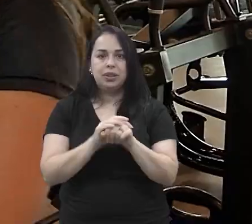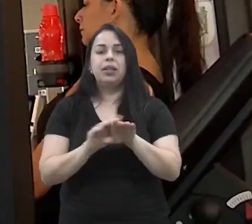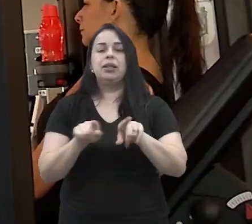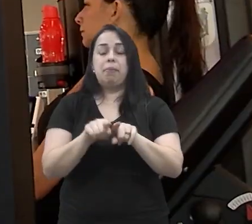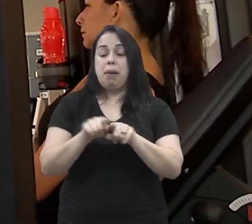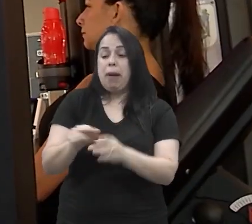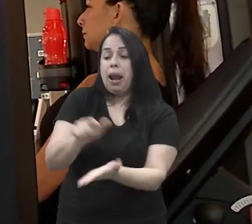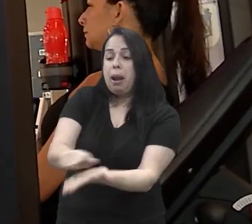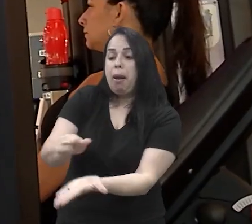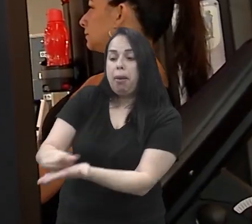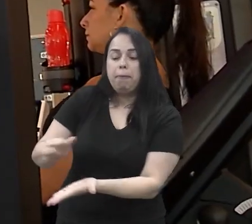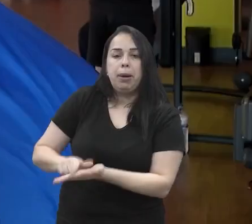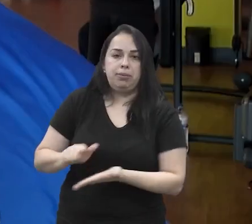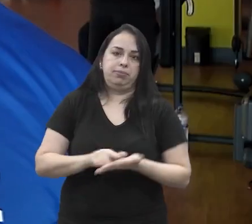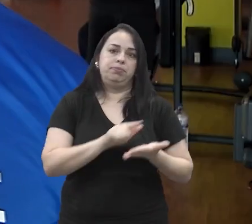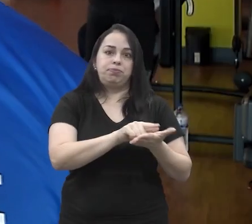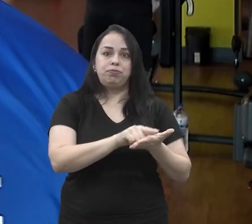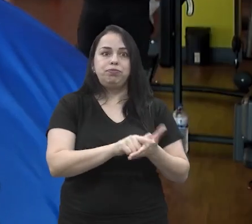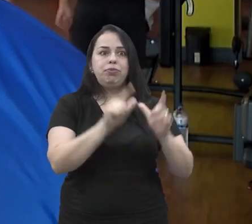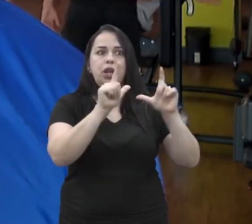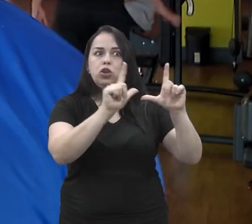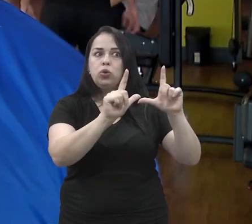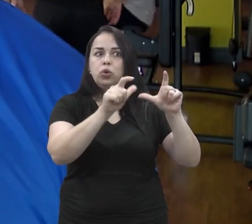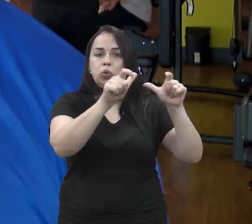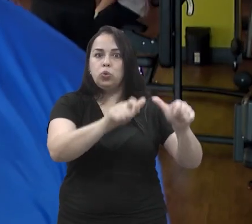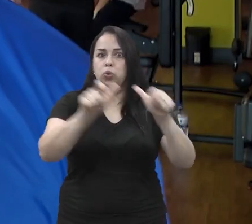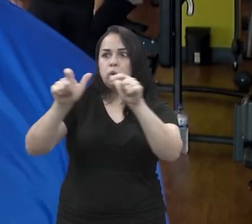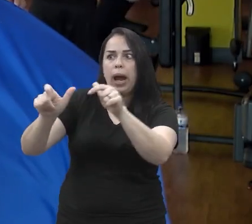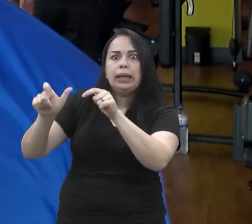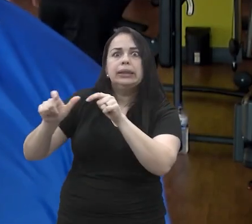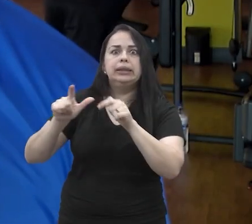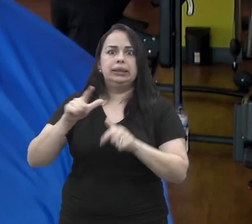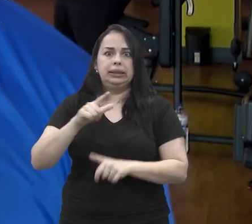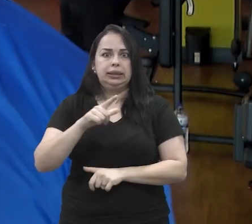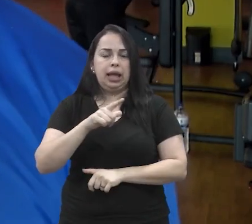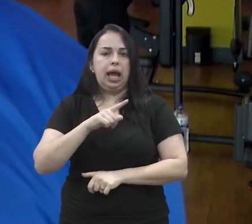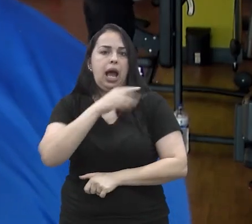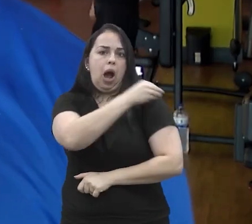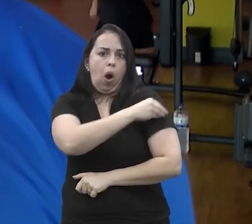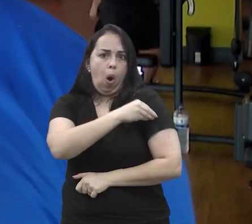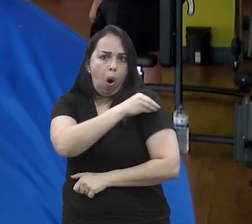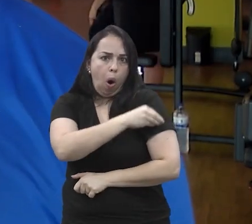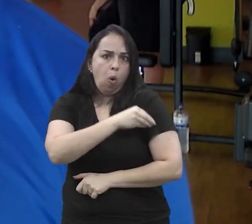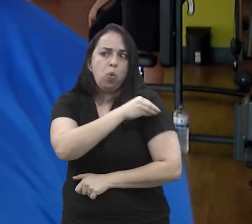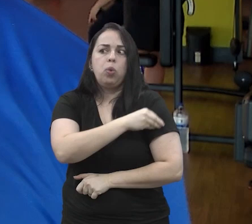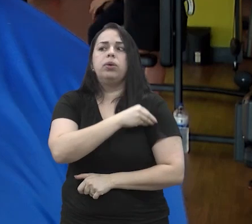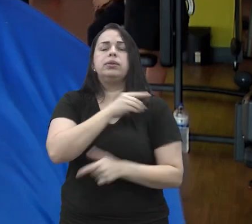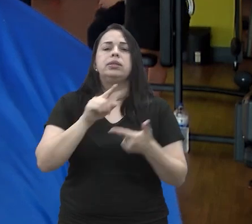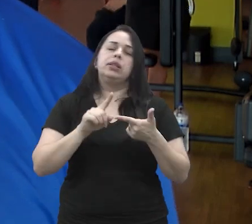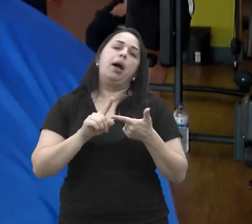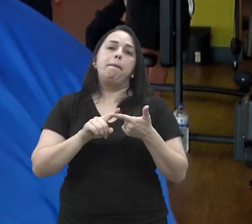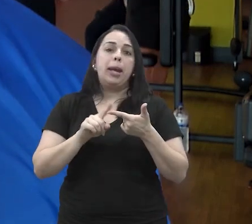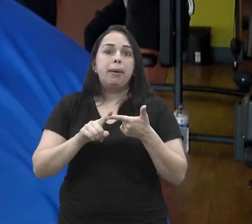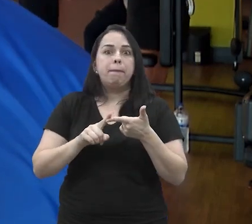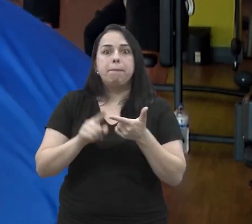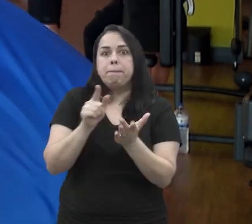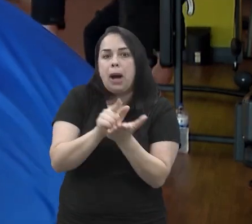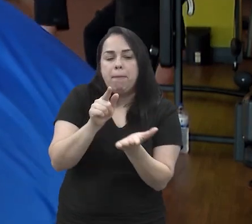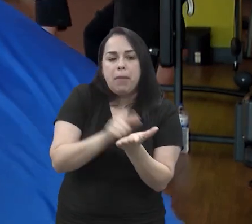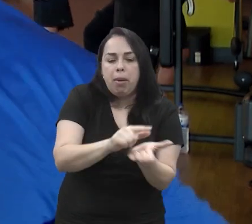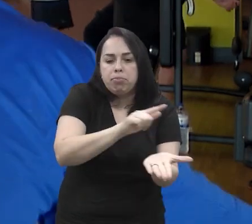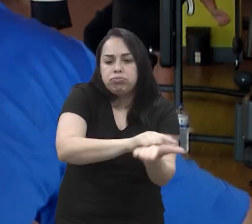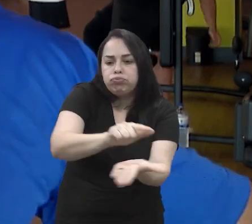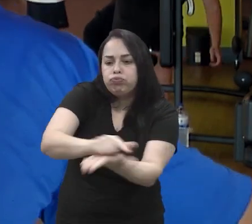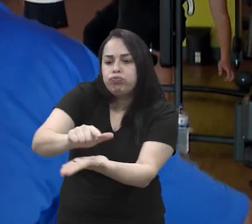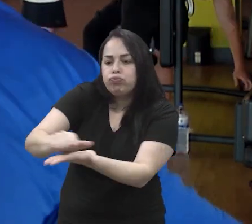as mãos e os aparelhos. Pela academia toda, a gente tem álcool, né, os produtos de limpeza e de higienização, as